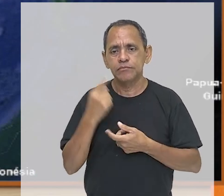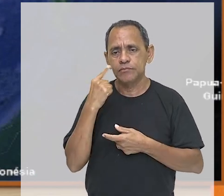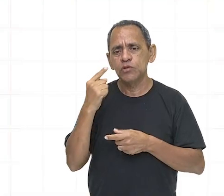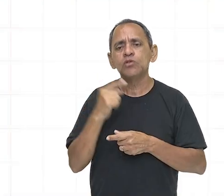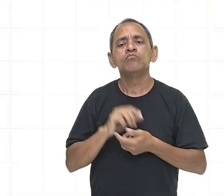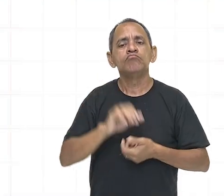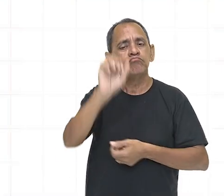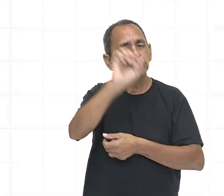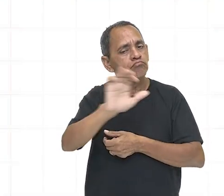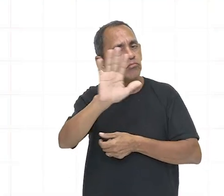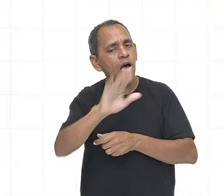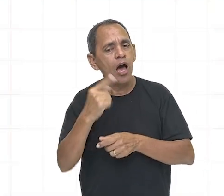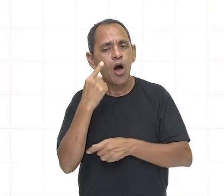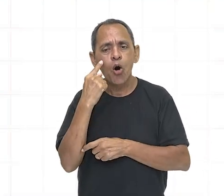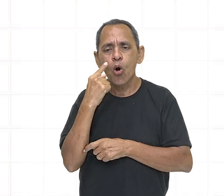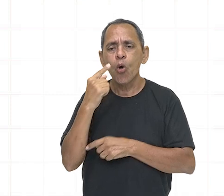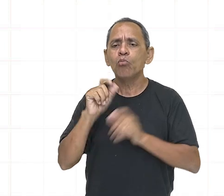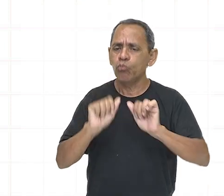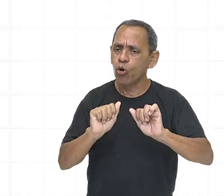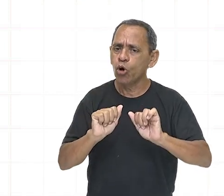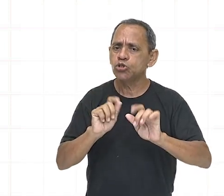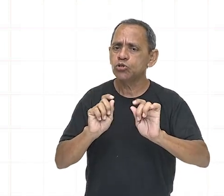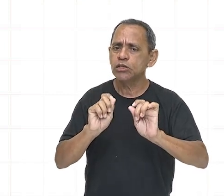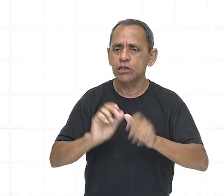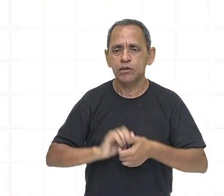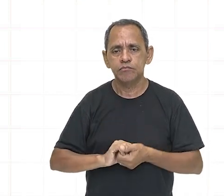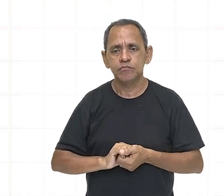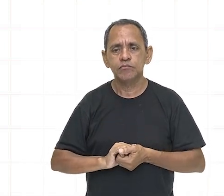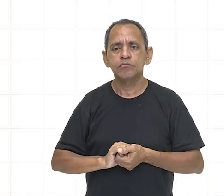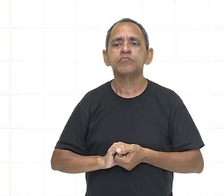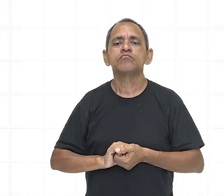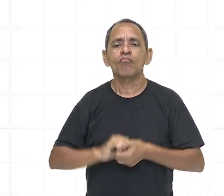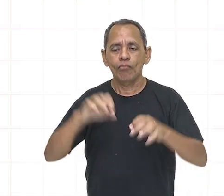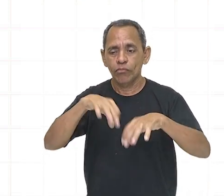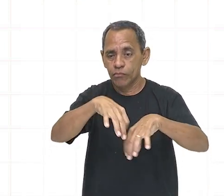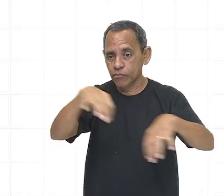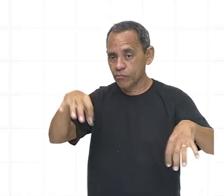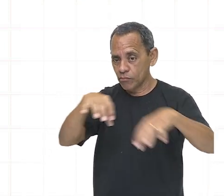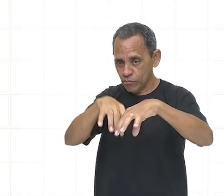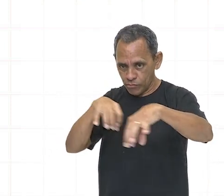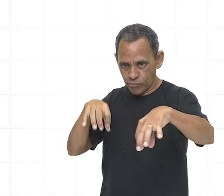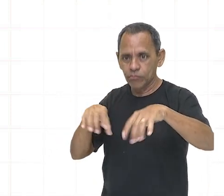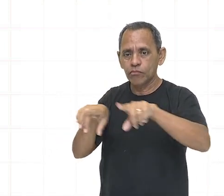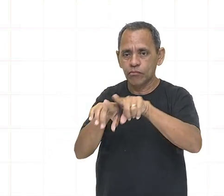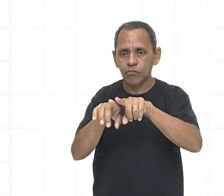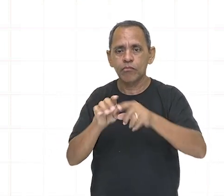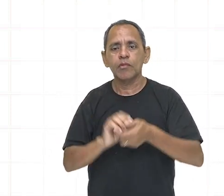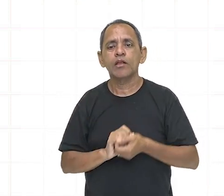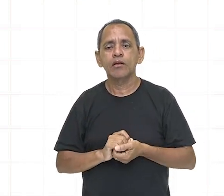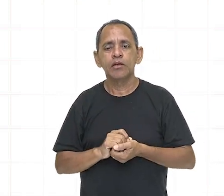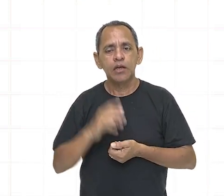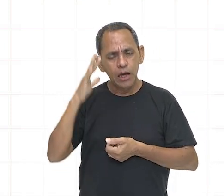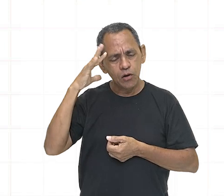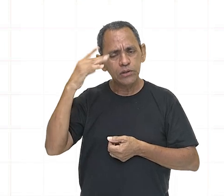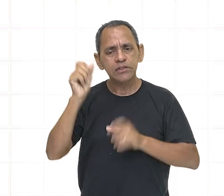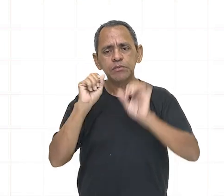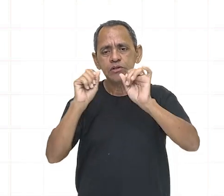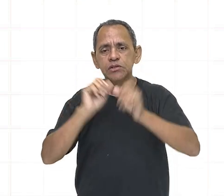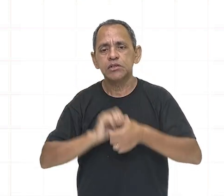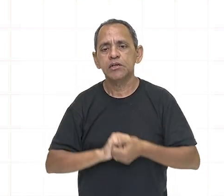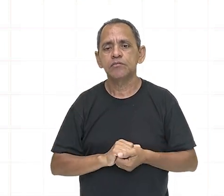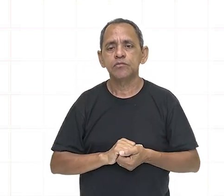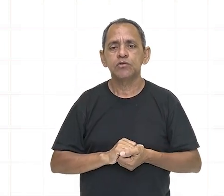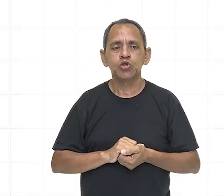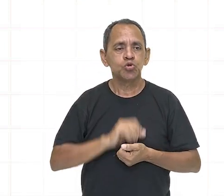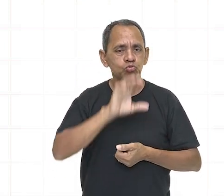gente vai observar melhor, né, todas essas divisões que acabam ocorrendo aí no continente asiático, para a gente localizar melhor, tá?